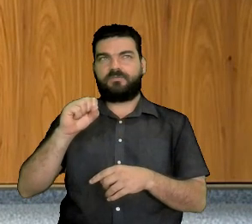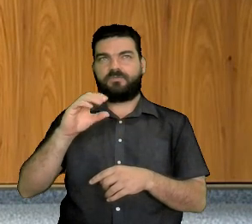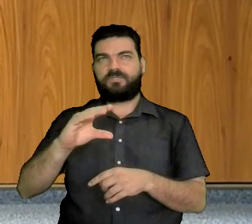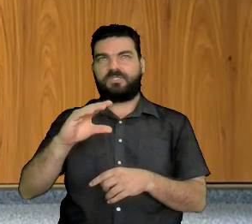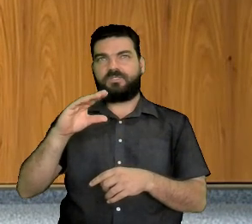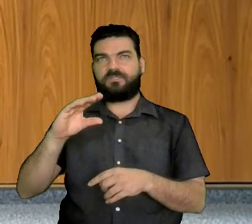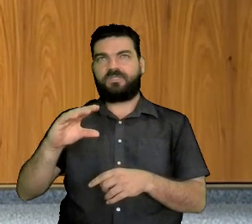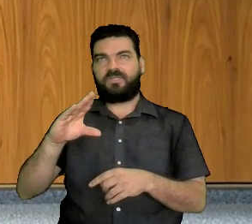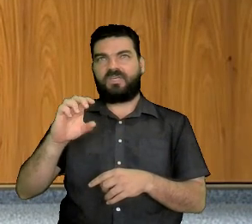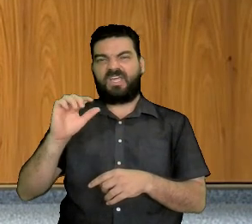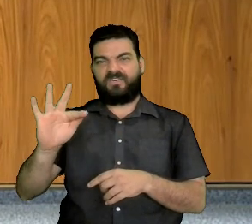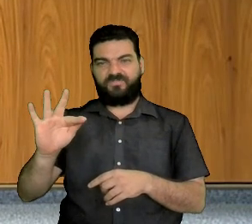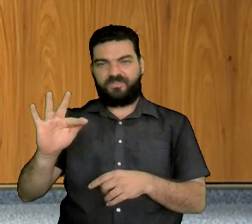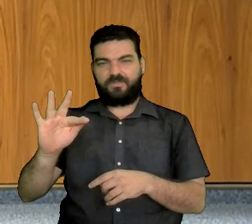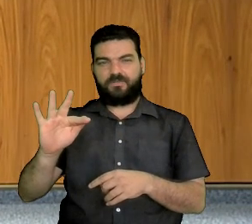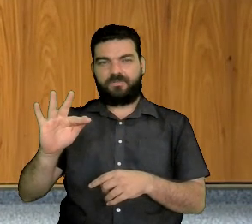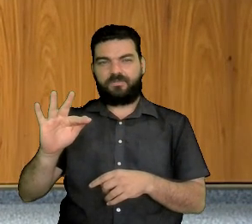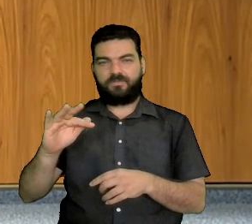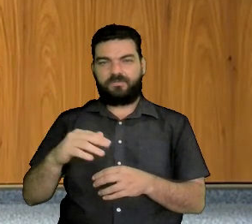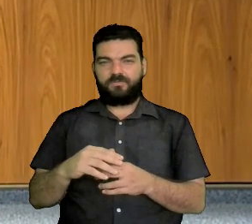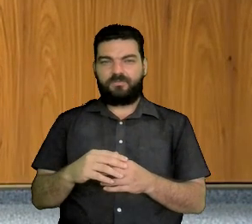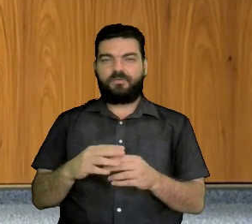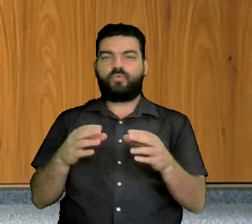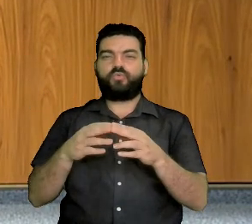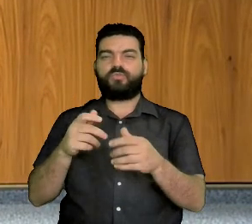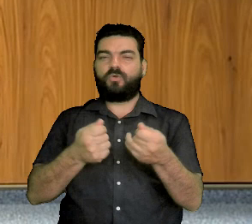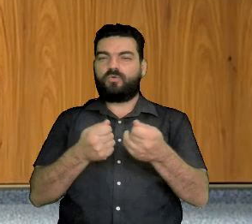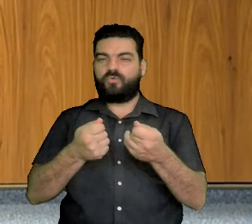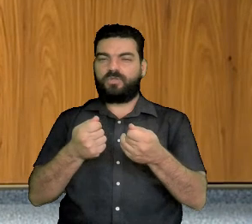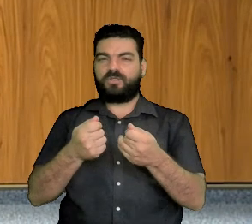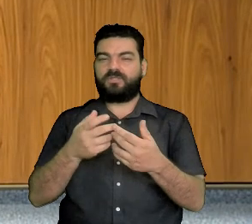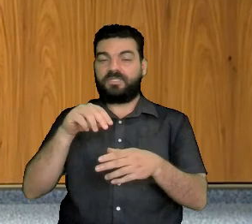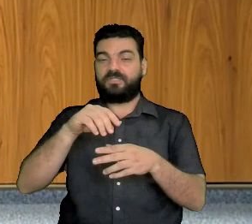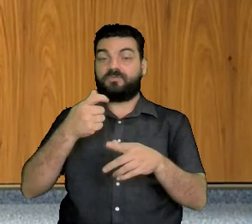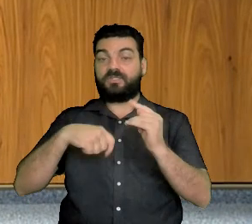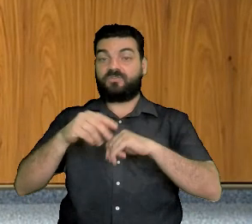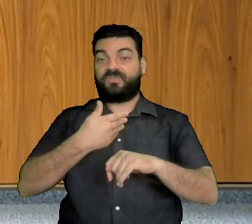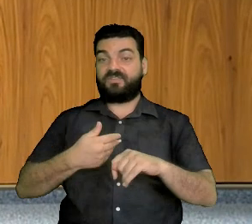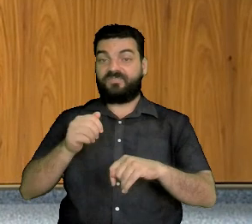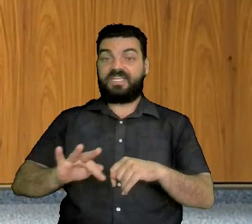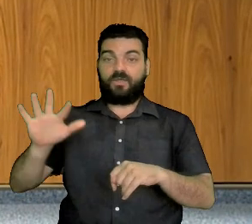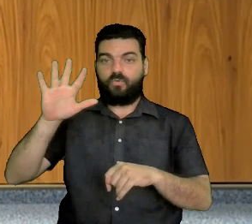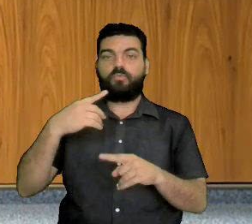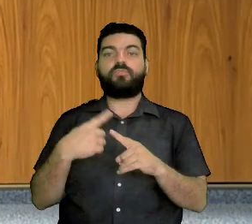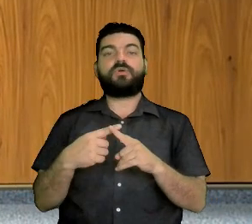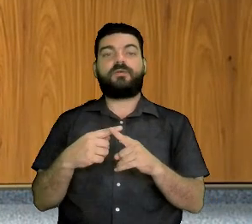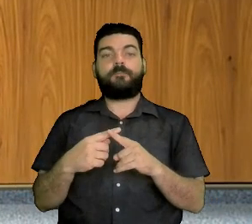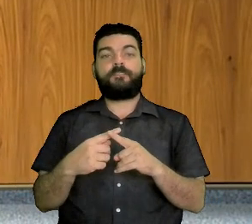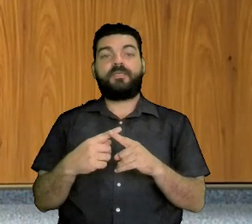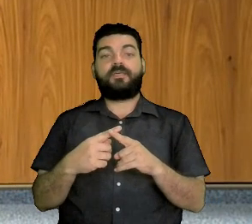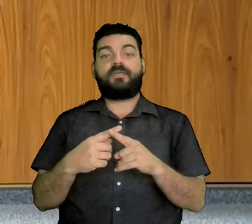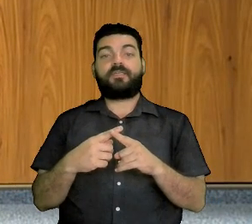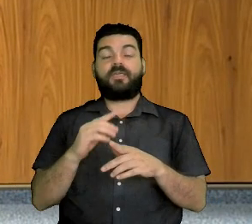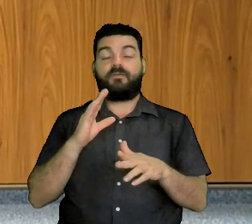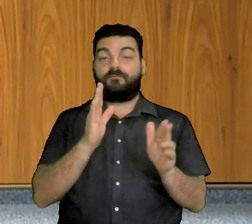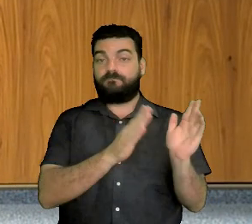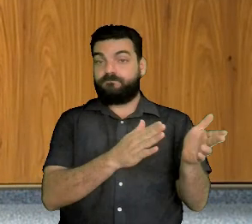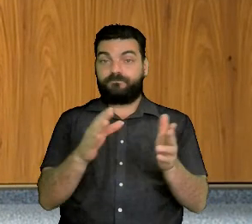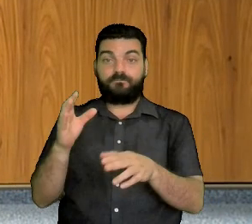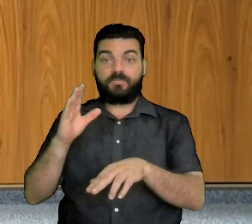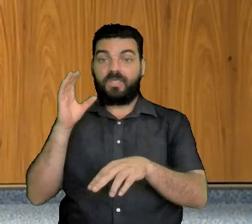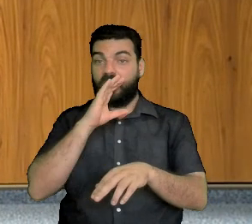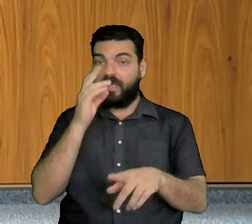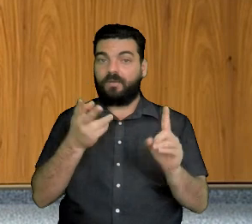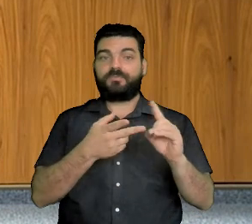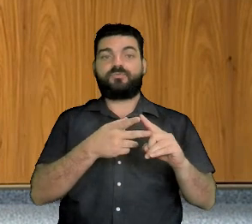Conciliação e Arbitragem da Administração Pública Federal. A ideia é permitir um fluxo mais seguro, um melhor